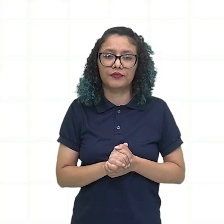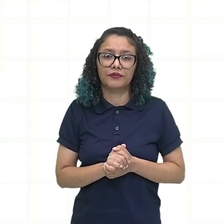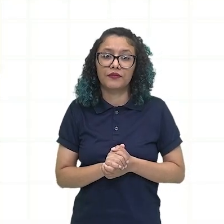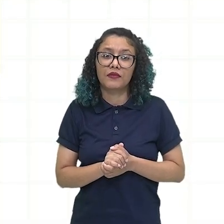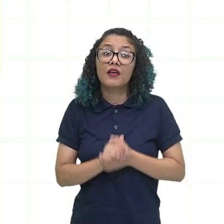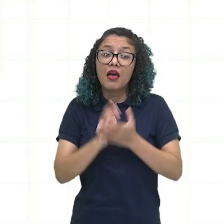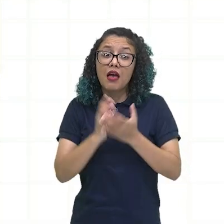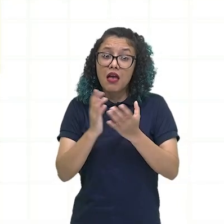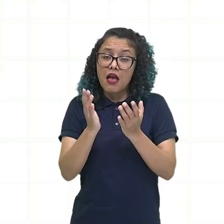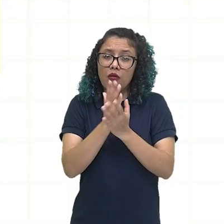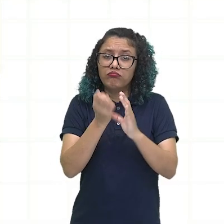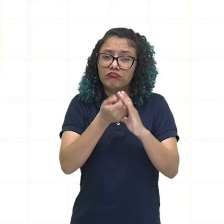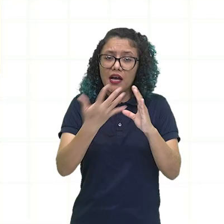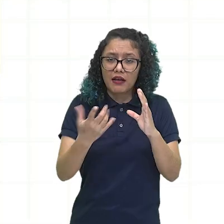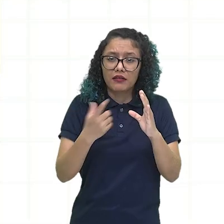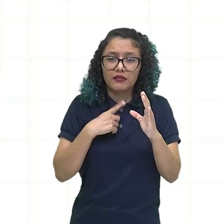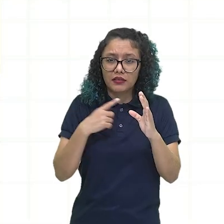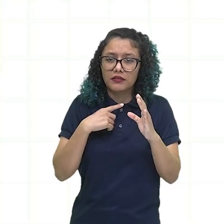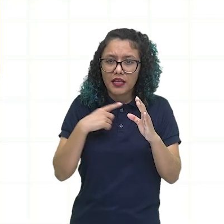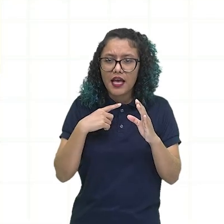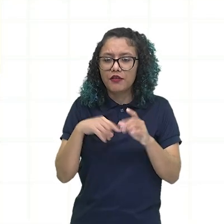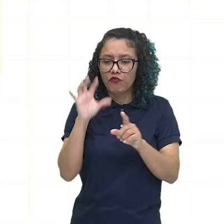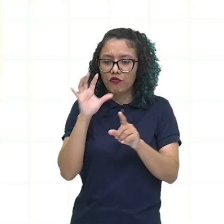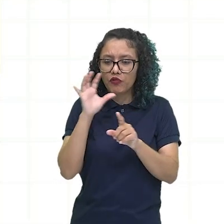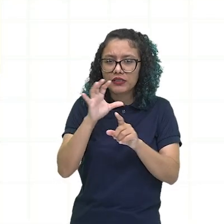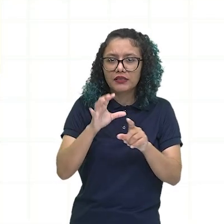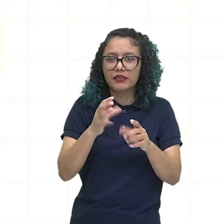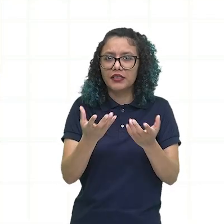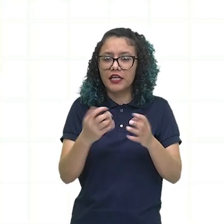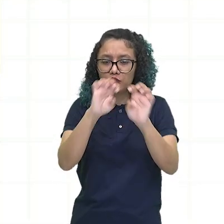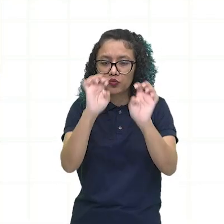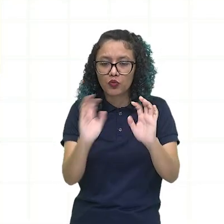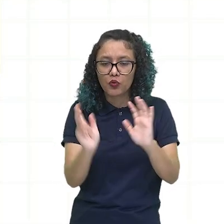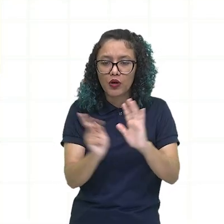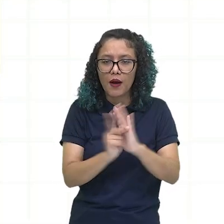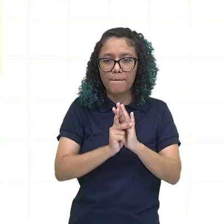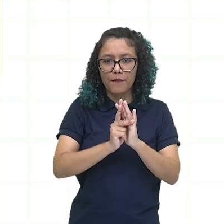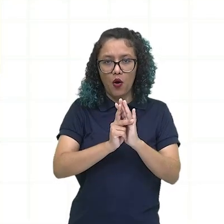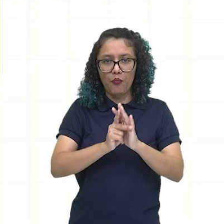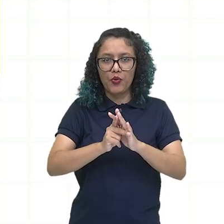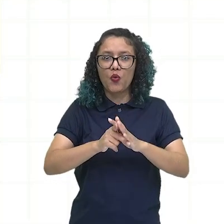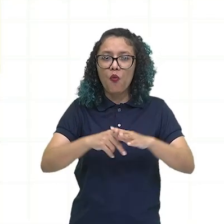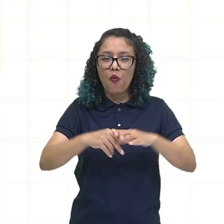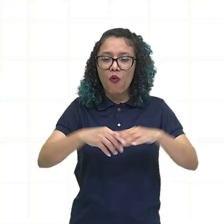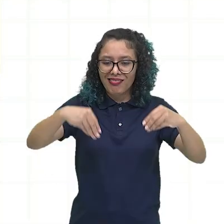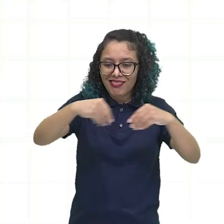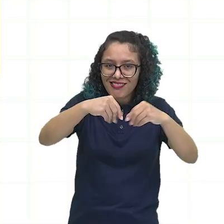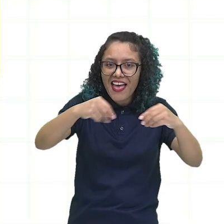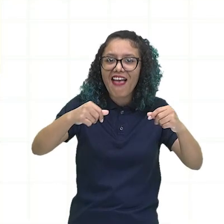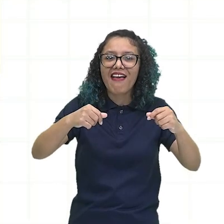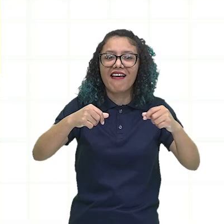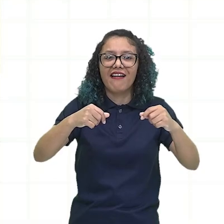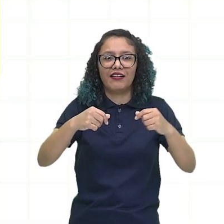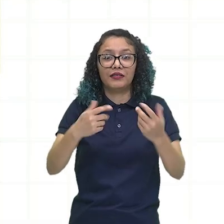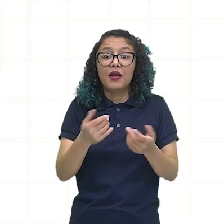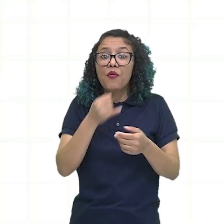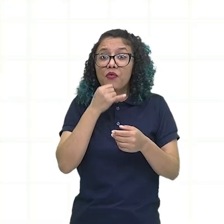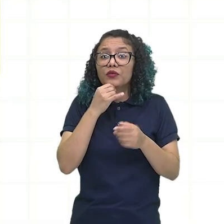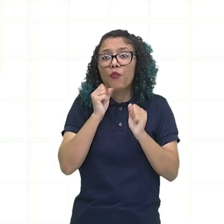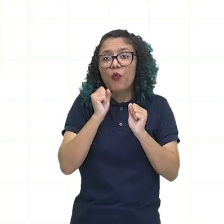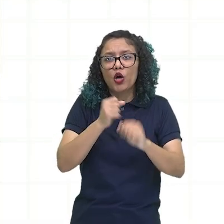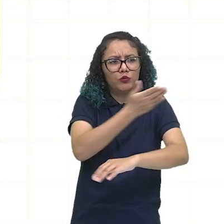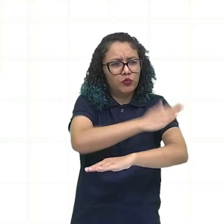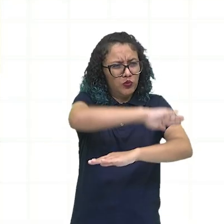assim, características dessa superfície terrestre. E vamos comentar aqui sobre as montanhas majestosas que podem